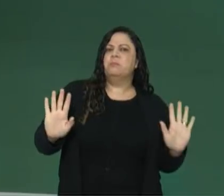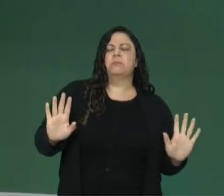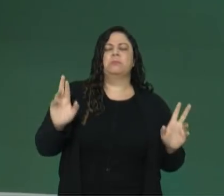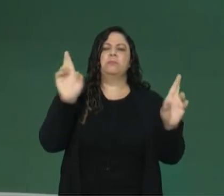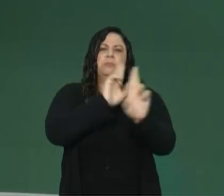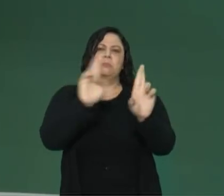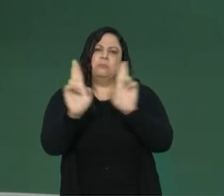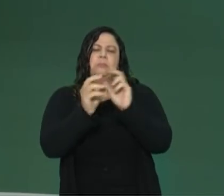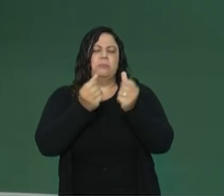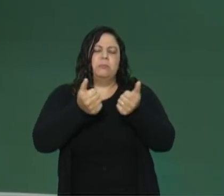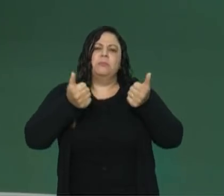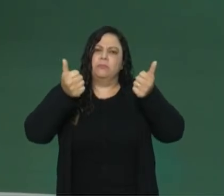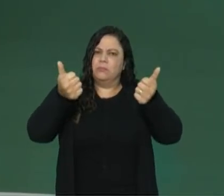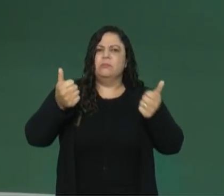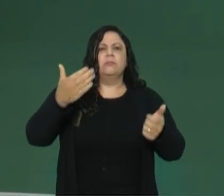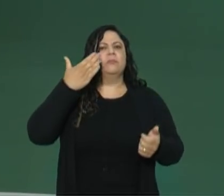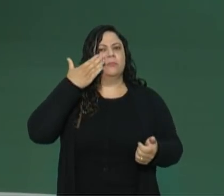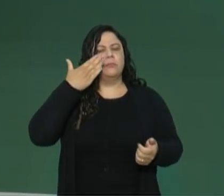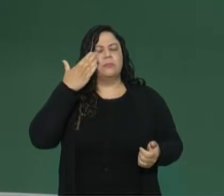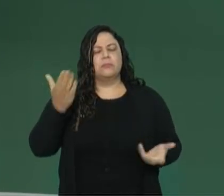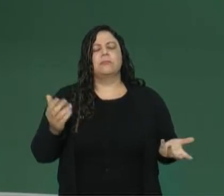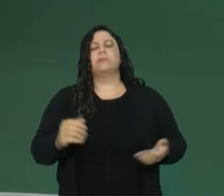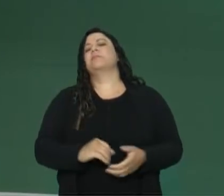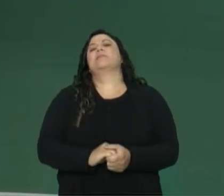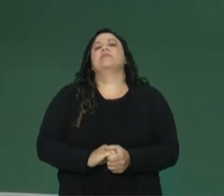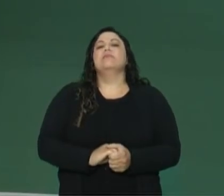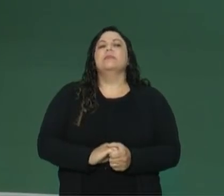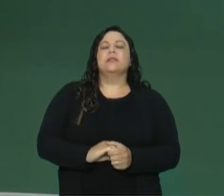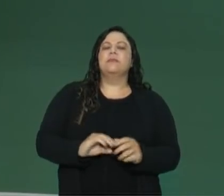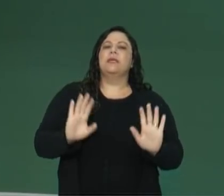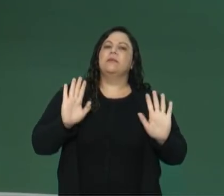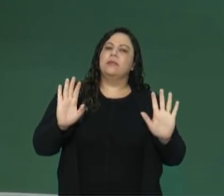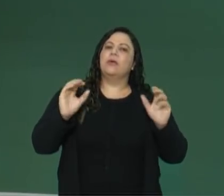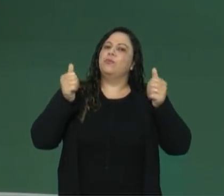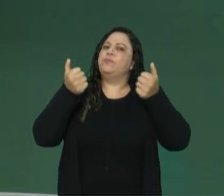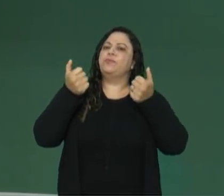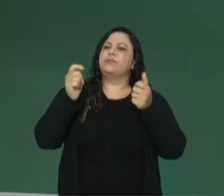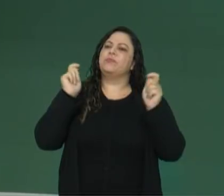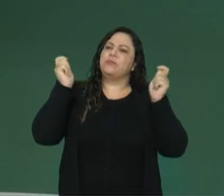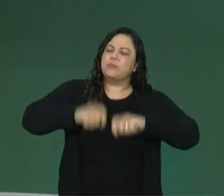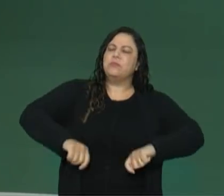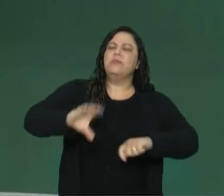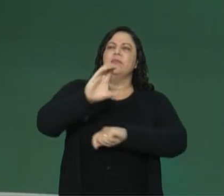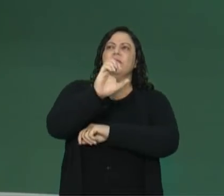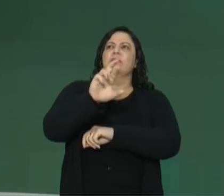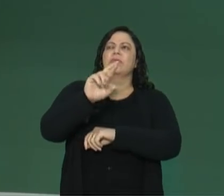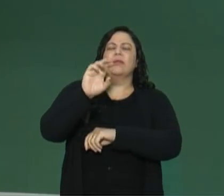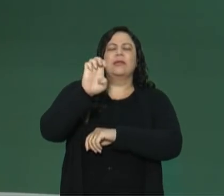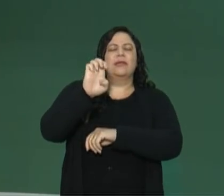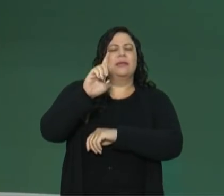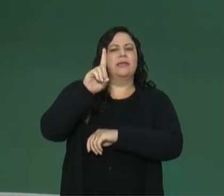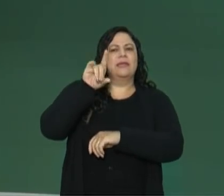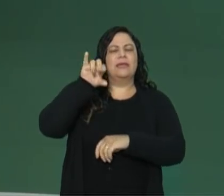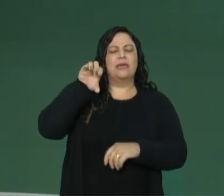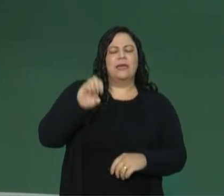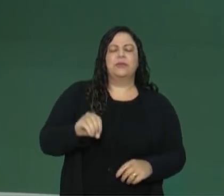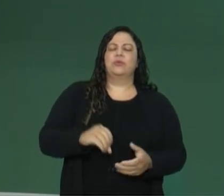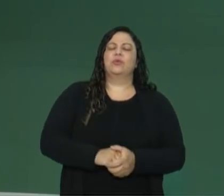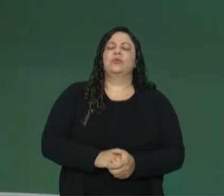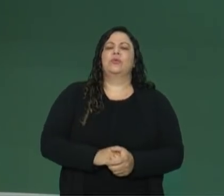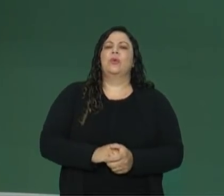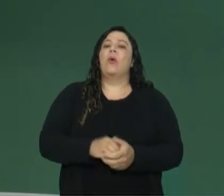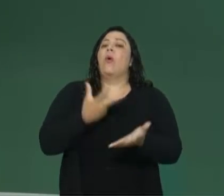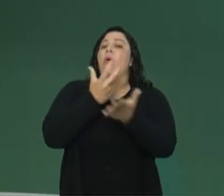crédito, observa dentro da família isso, e pode colocar crédito, compras parceladas,